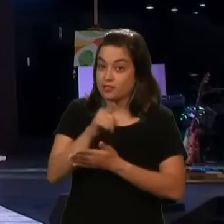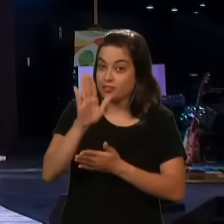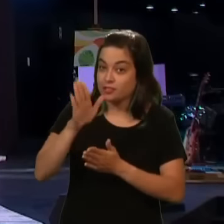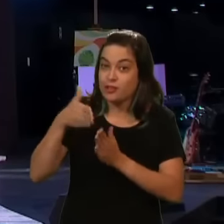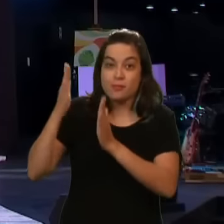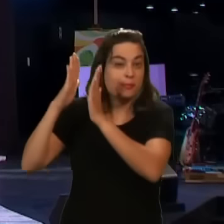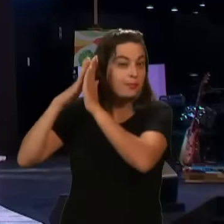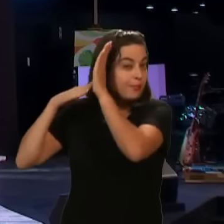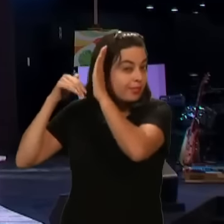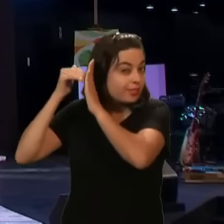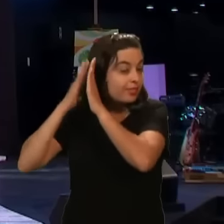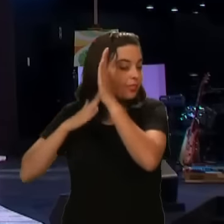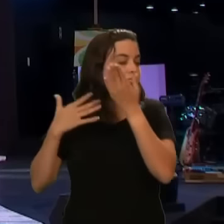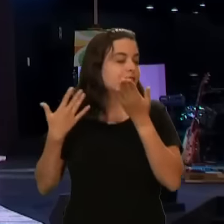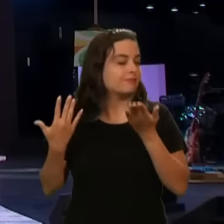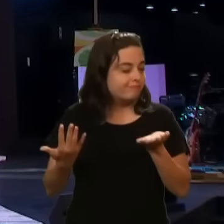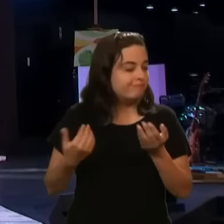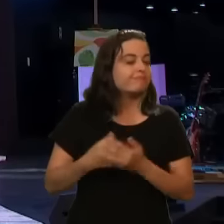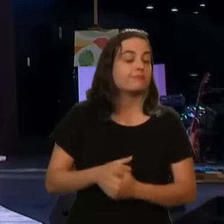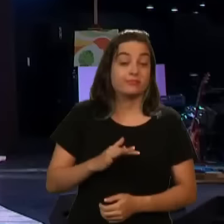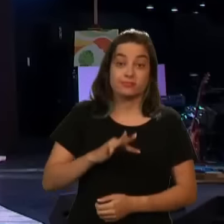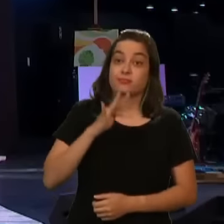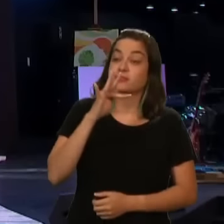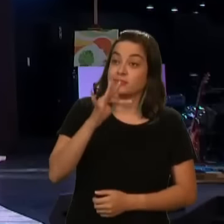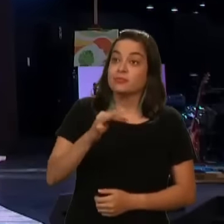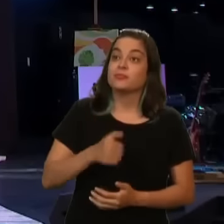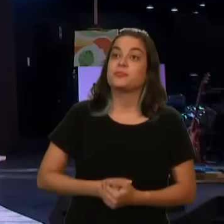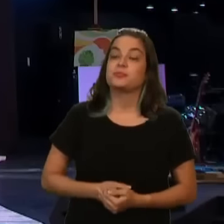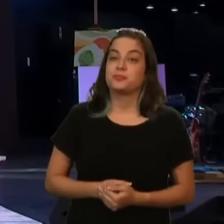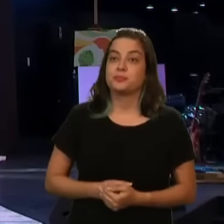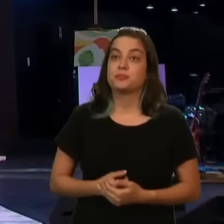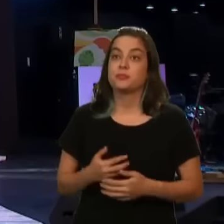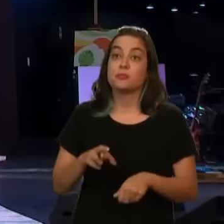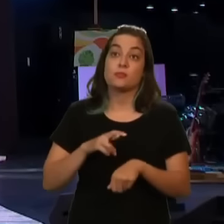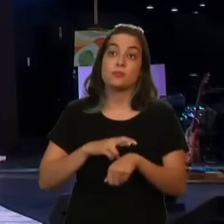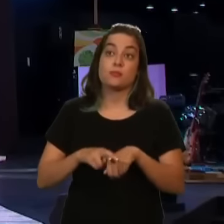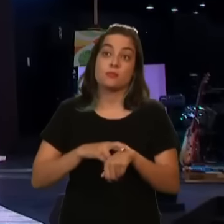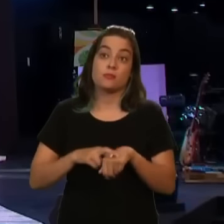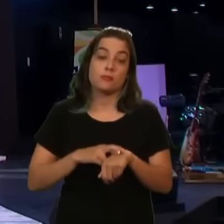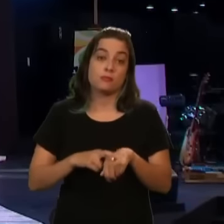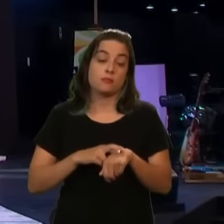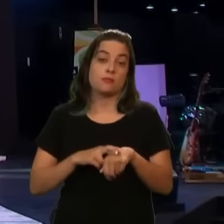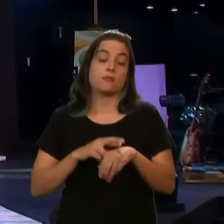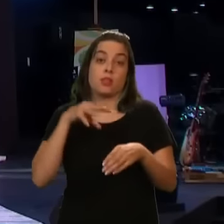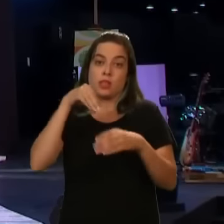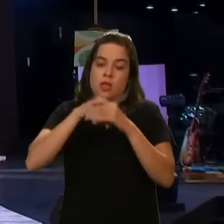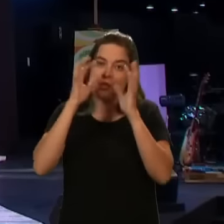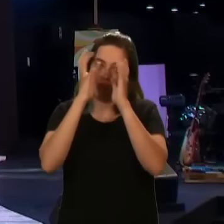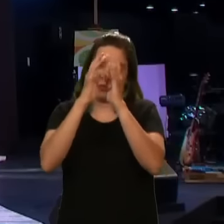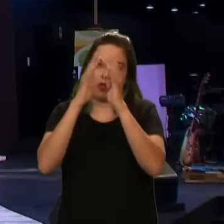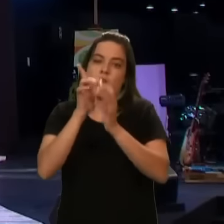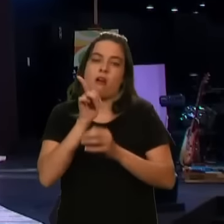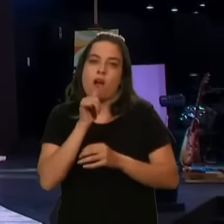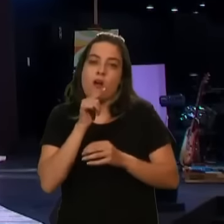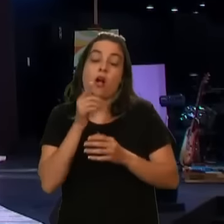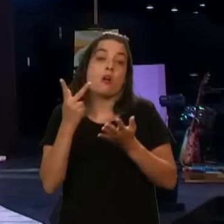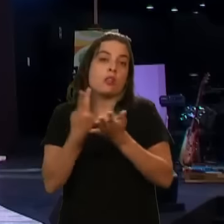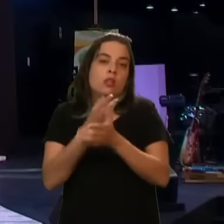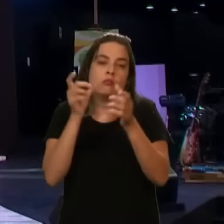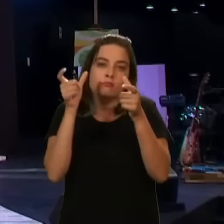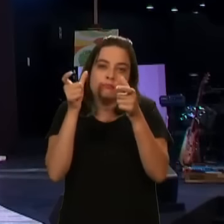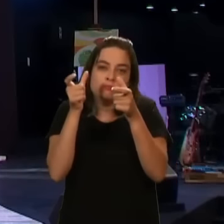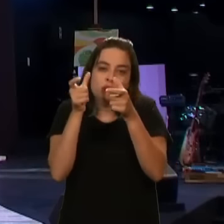as cãs, né? Então, o roxinho são os líquidos cerebrais. O cérebro, ele começa a diminuir